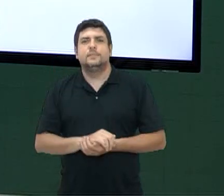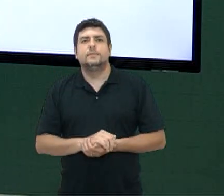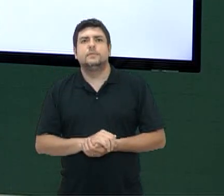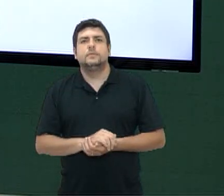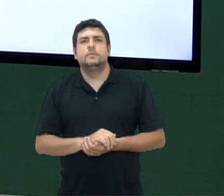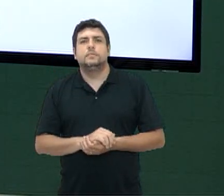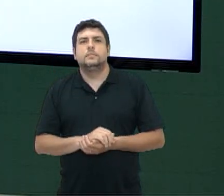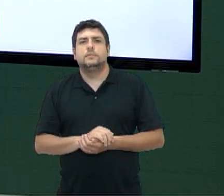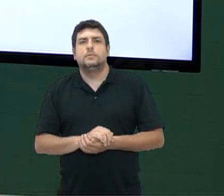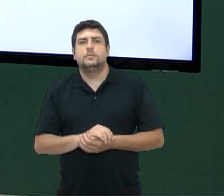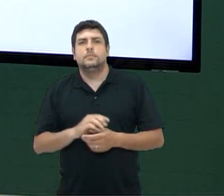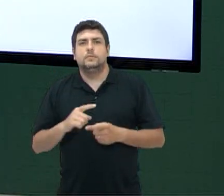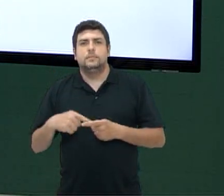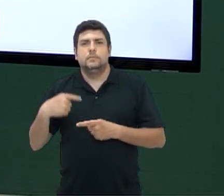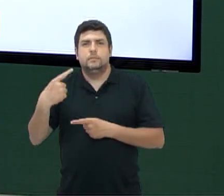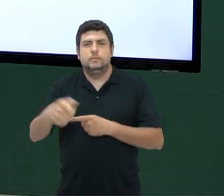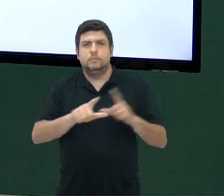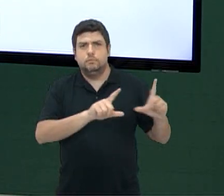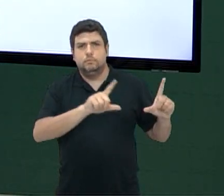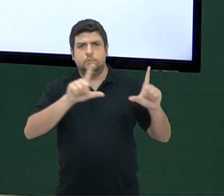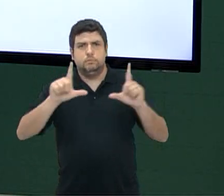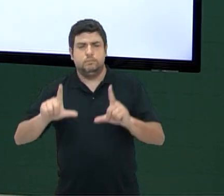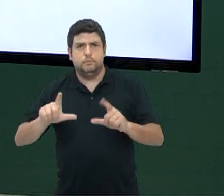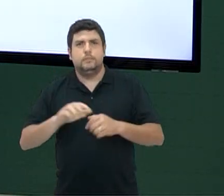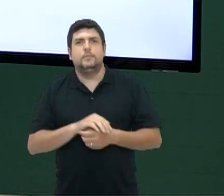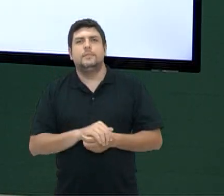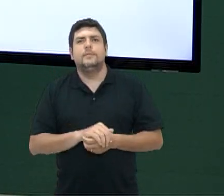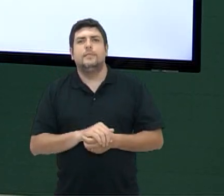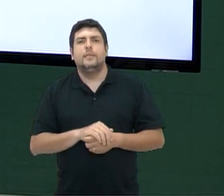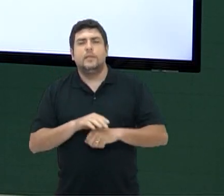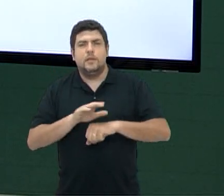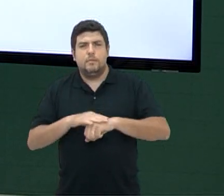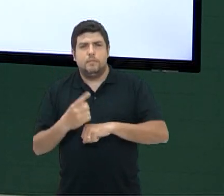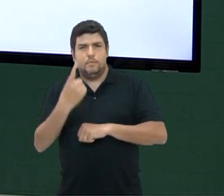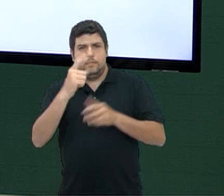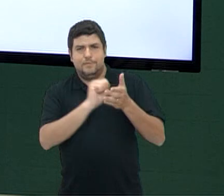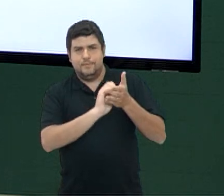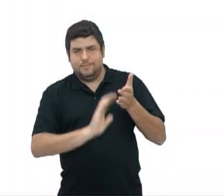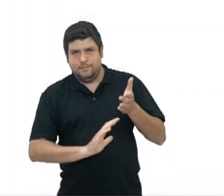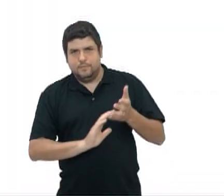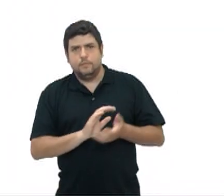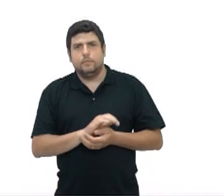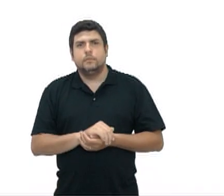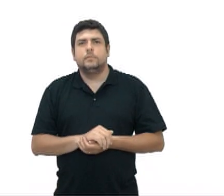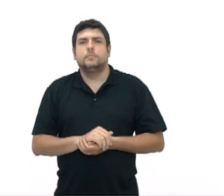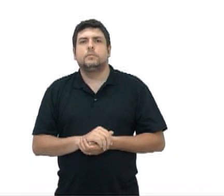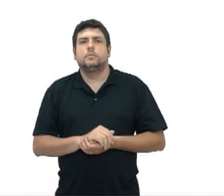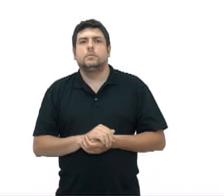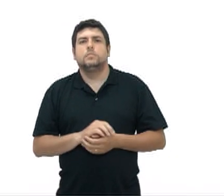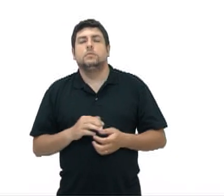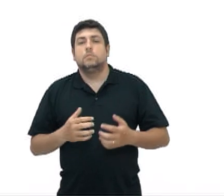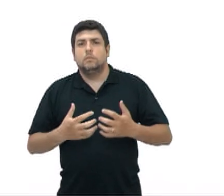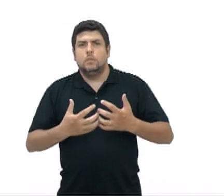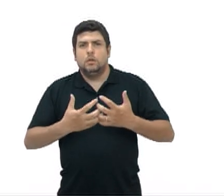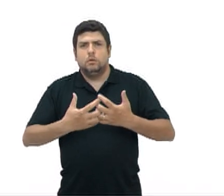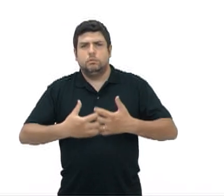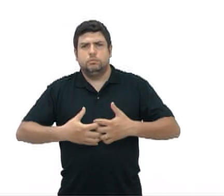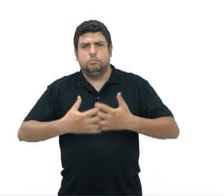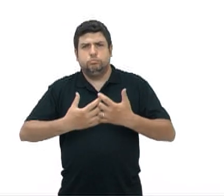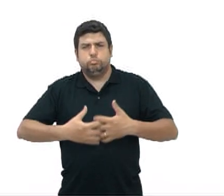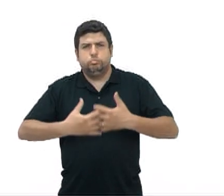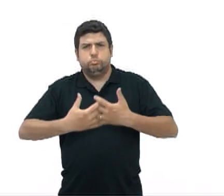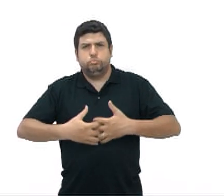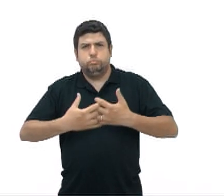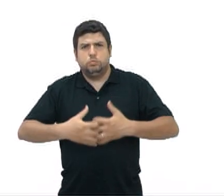nossa próxima tela, mais um exercício para vocês. Temos ali então, uma máquina térmica opera com a